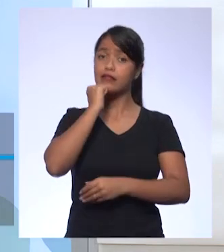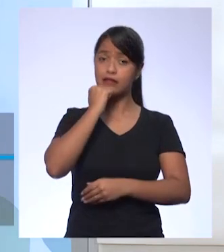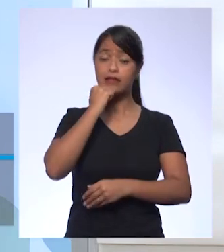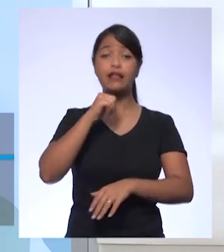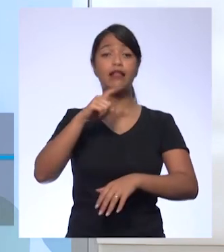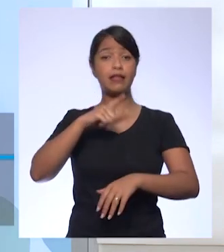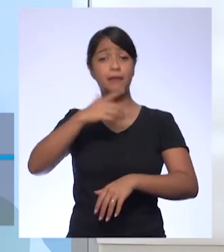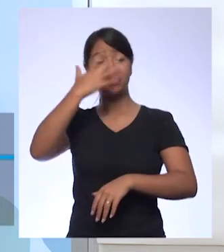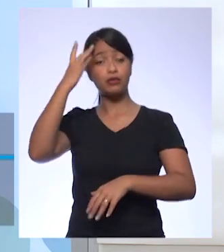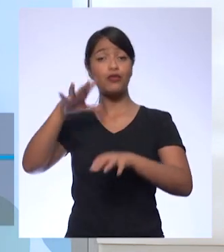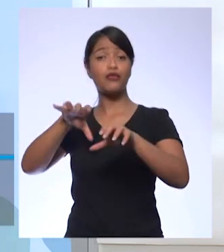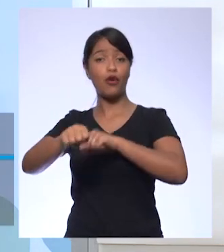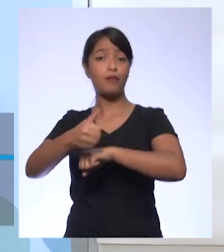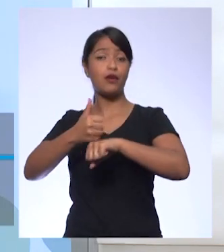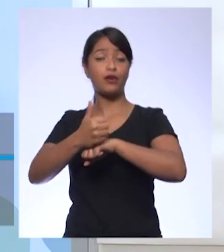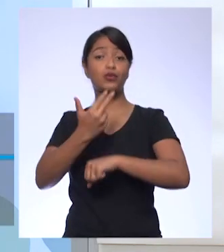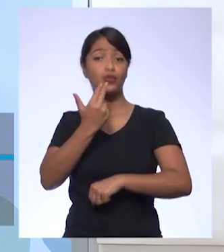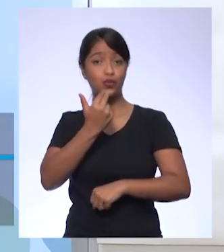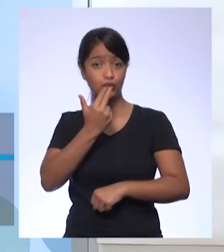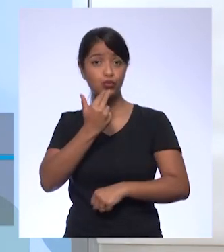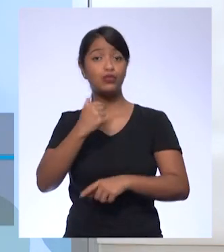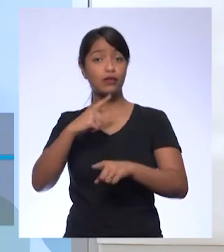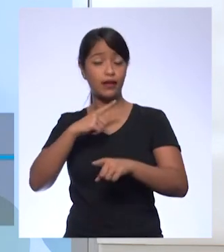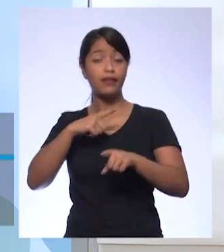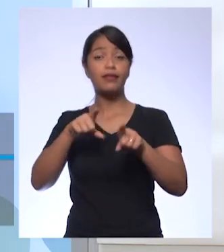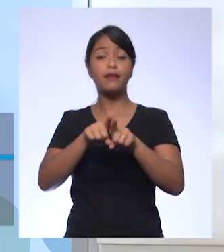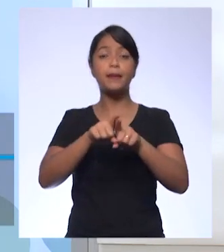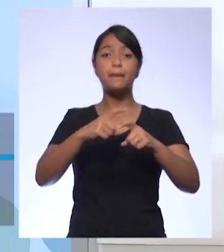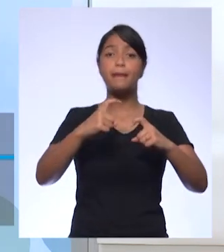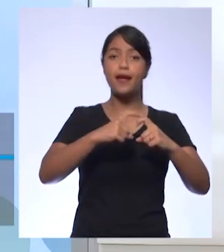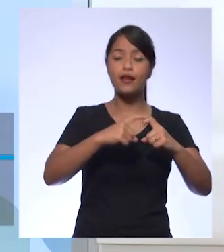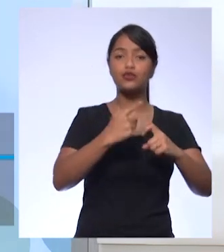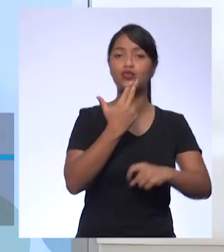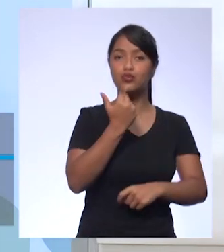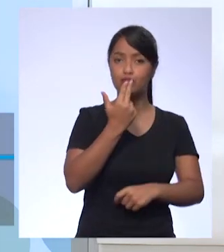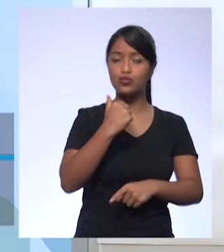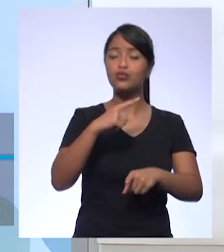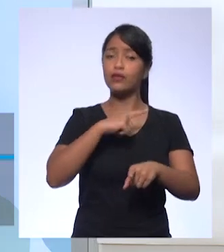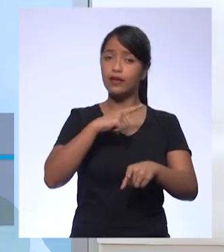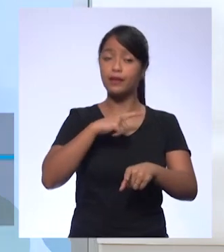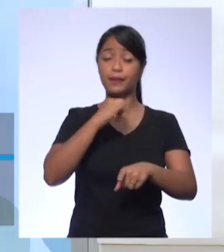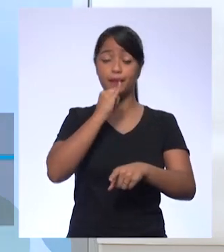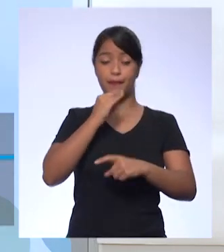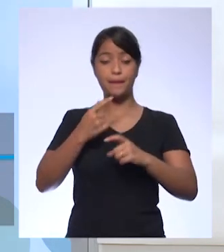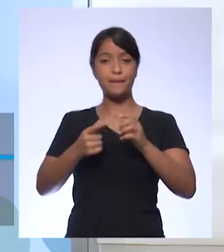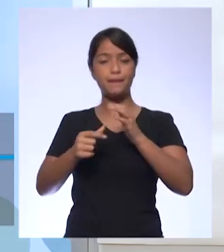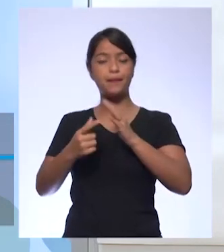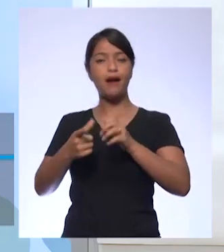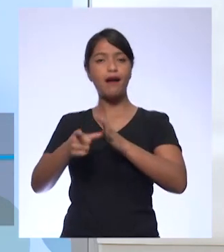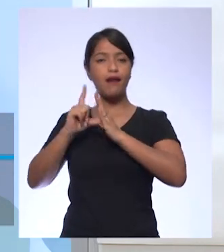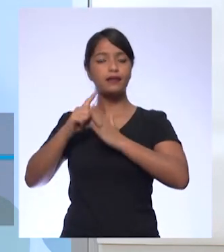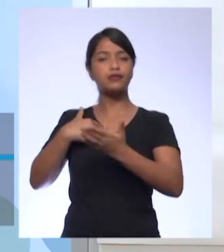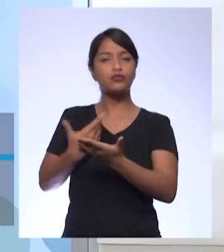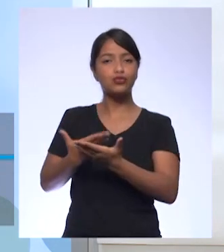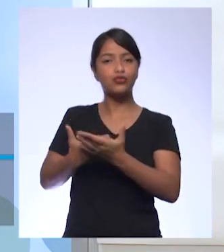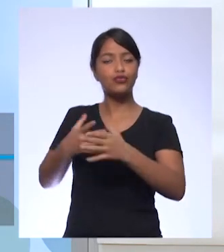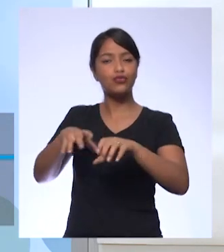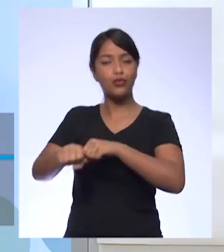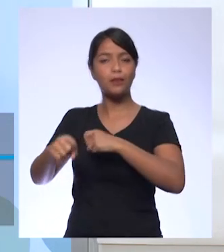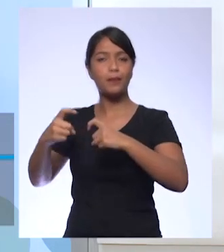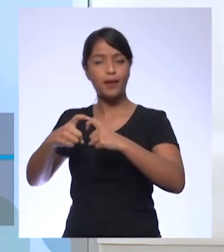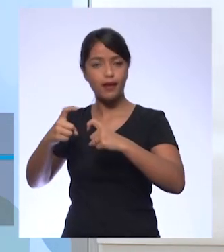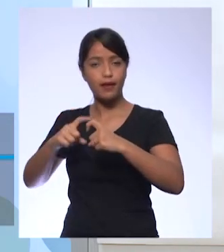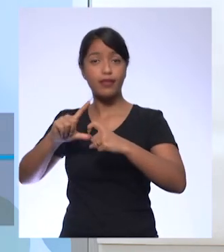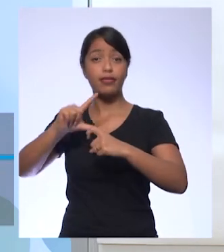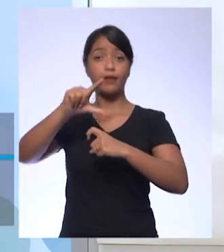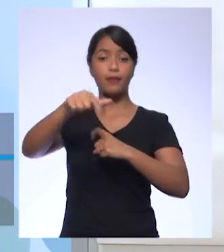forma nutricionista e tem também o médico nutrólogo. Tem o cara que ele vai fazer medicina e depois vai estudar nutrição, é o nutrólogo.